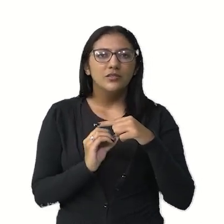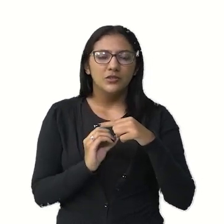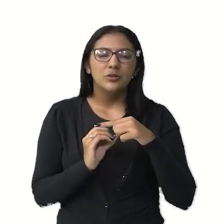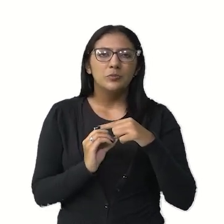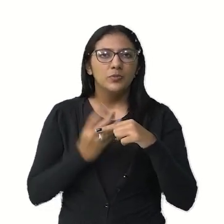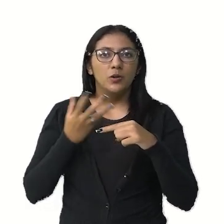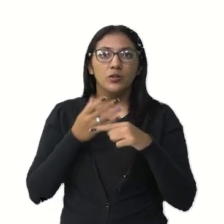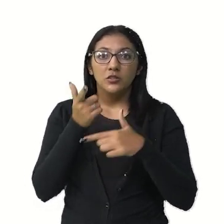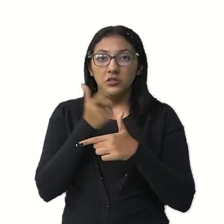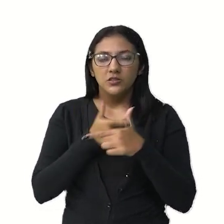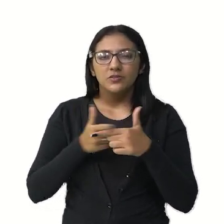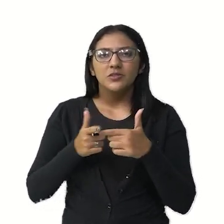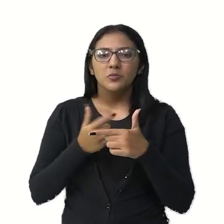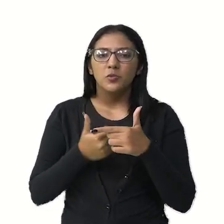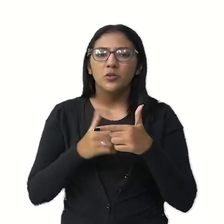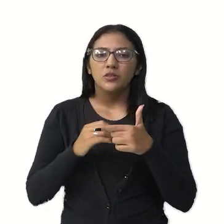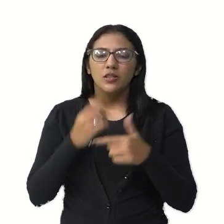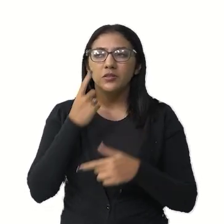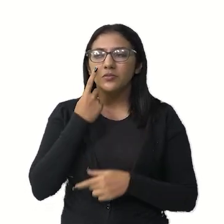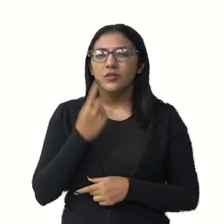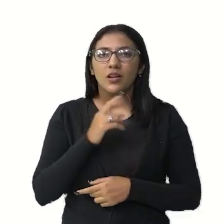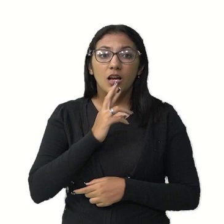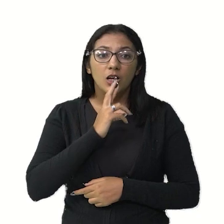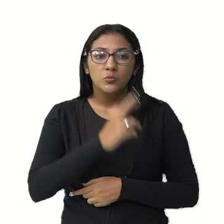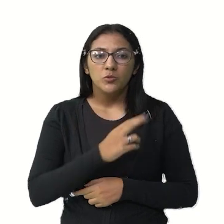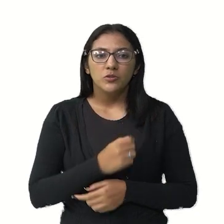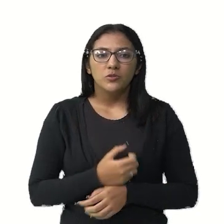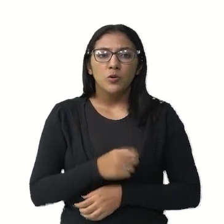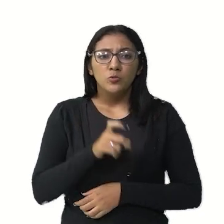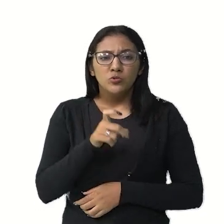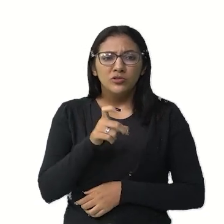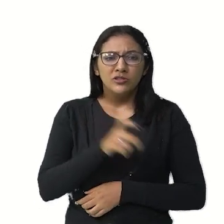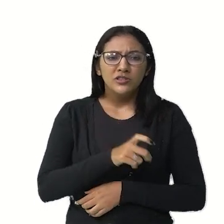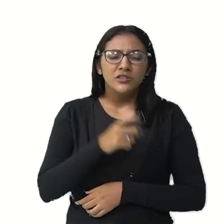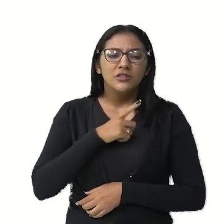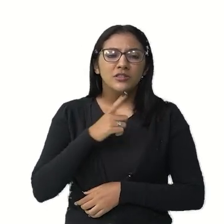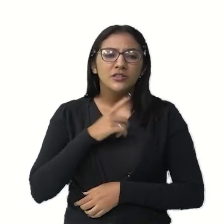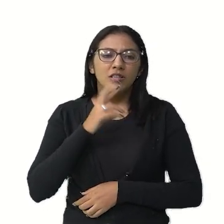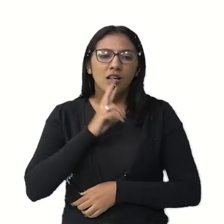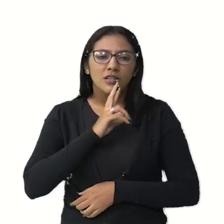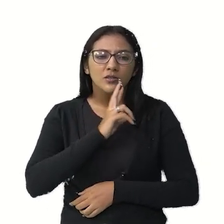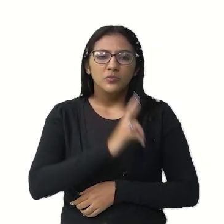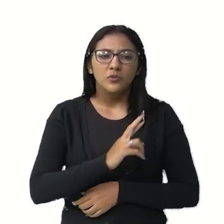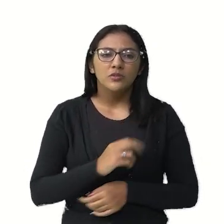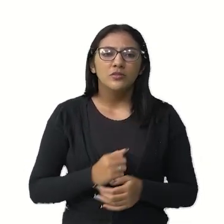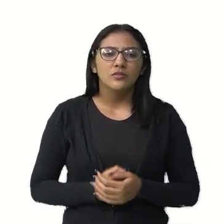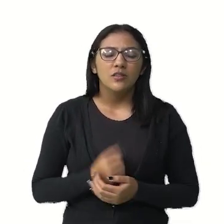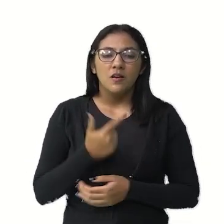270 dividido para 10. Então o nosso x aí, ó, vai ser igual a